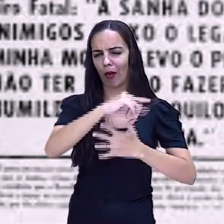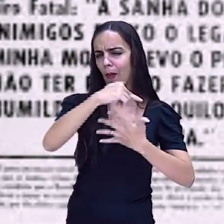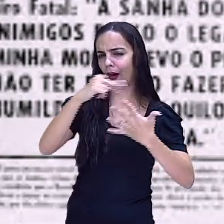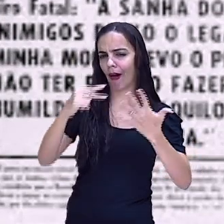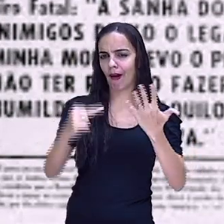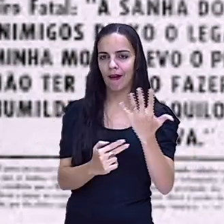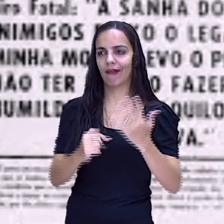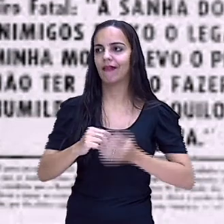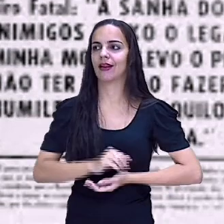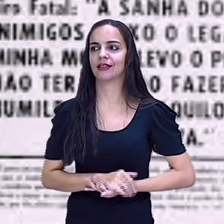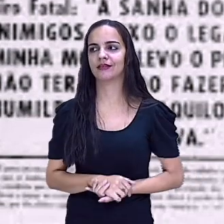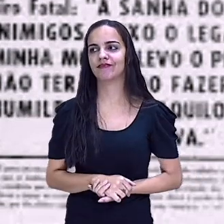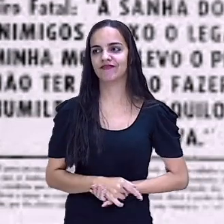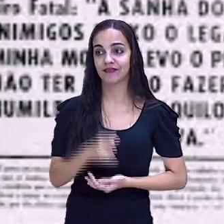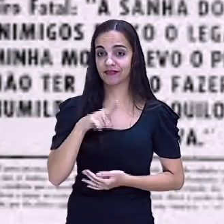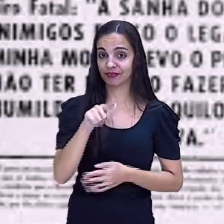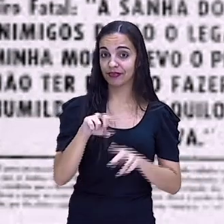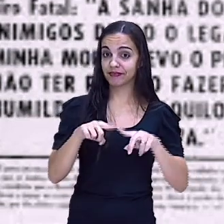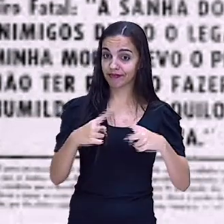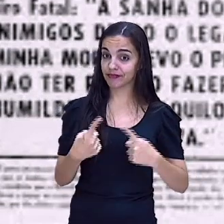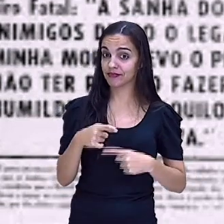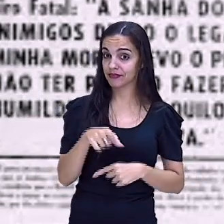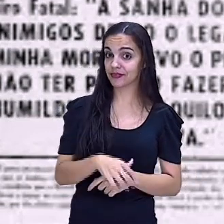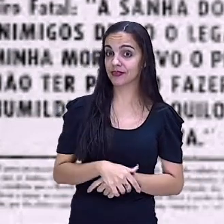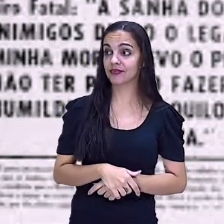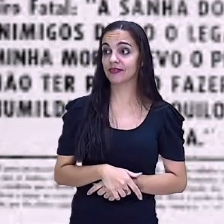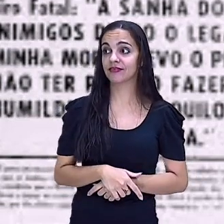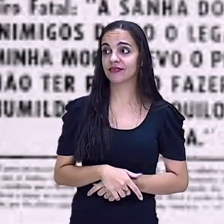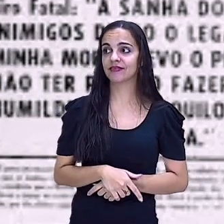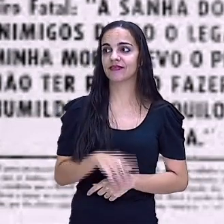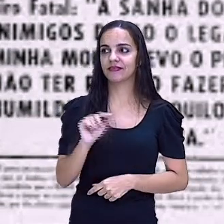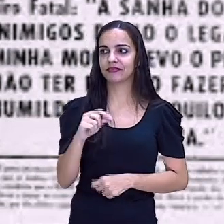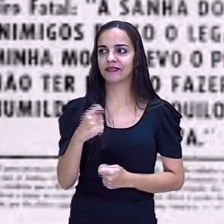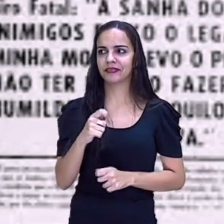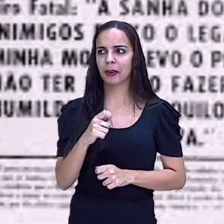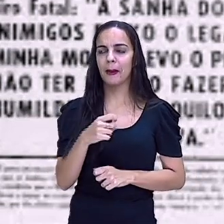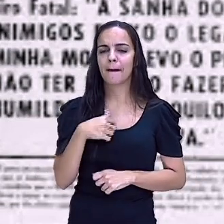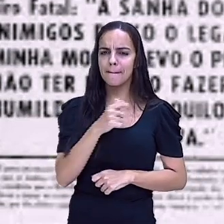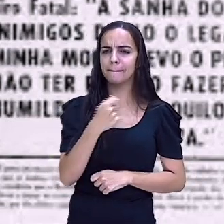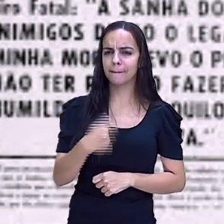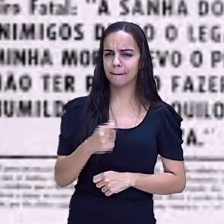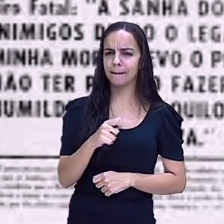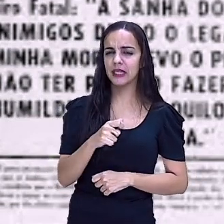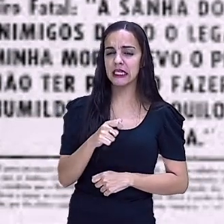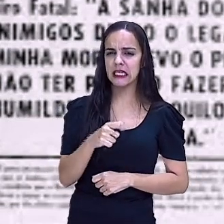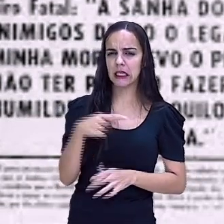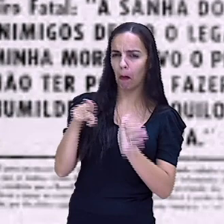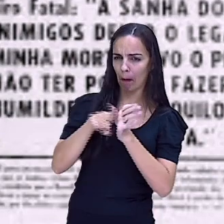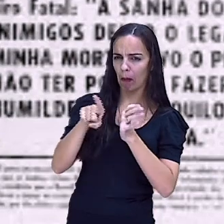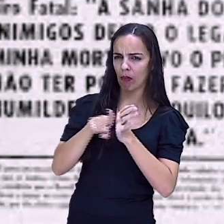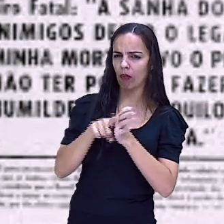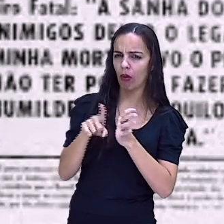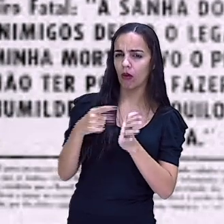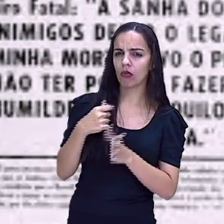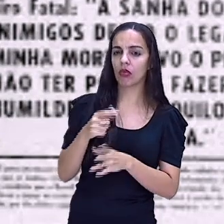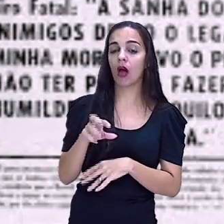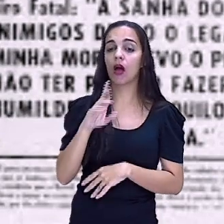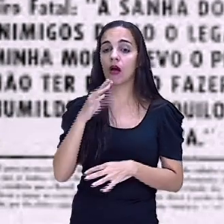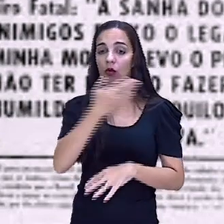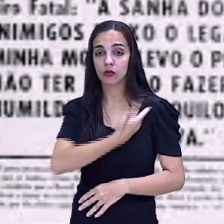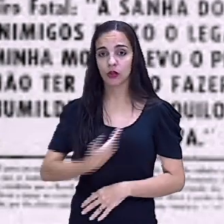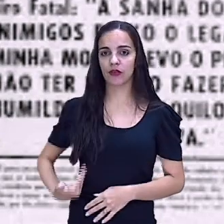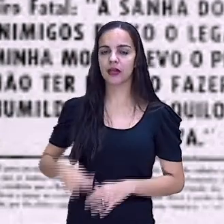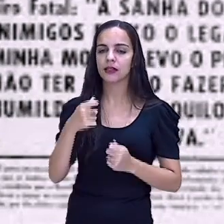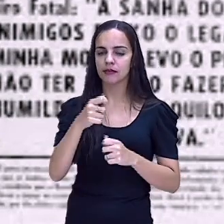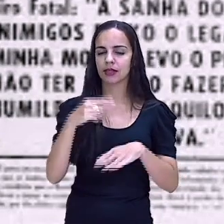tal. E para isso, quem vai pressionar os nossos governantes? Eu e você. Nós